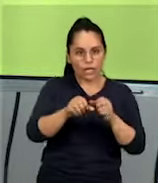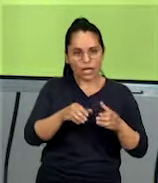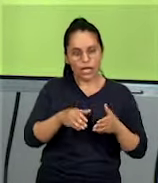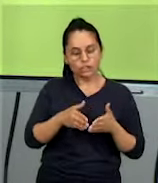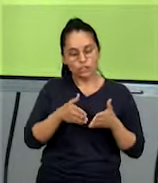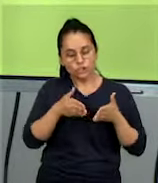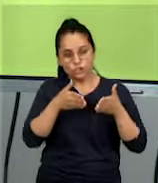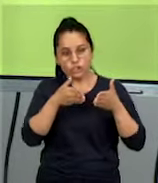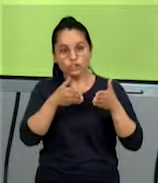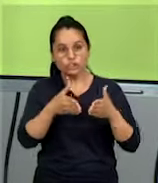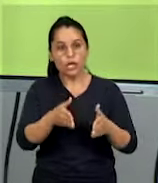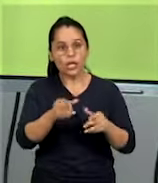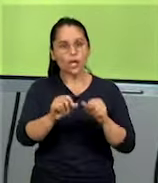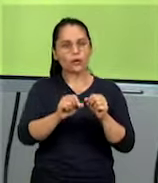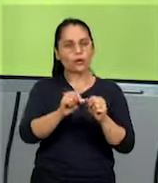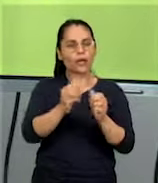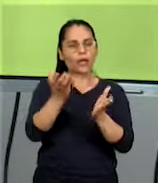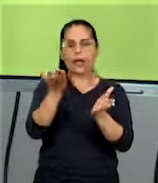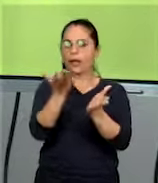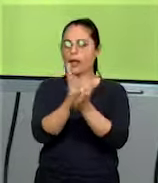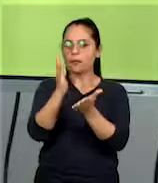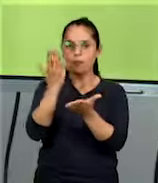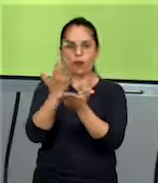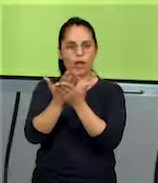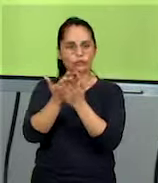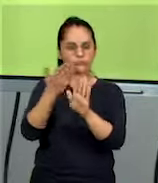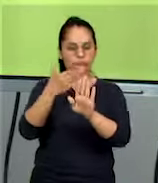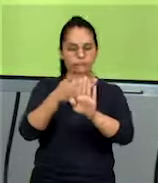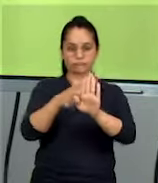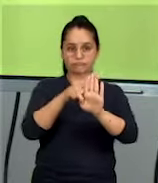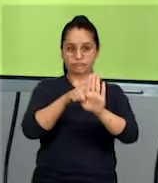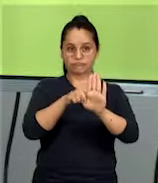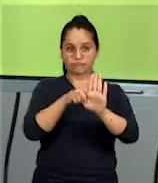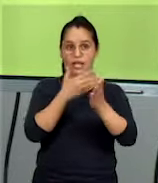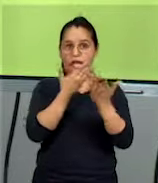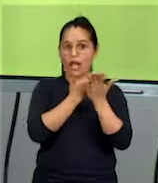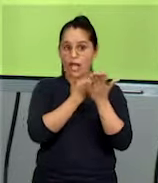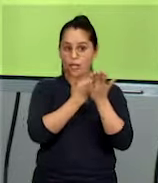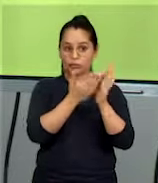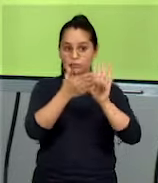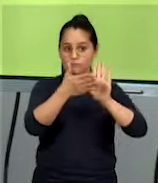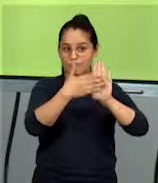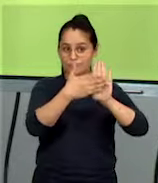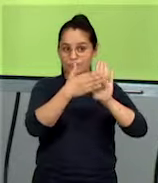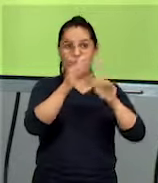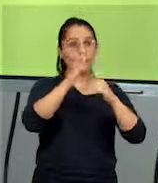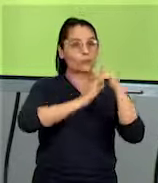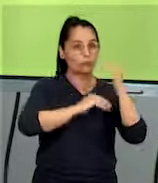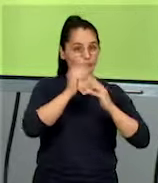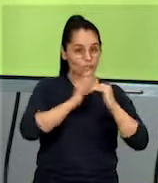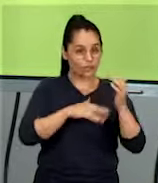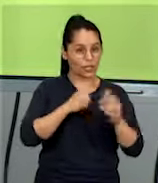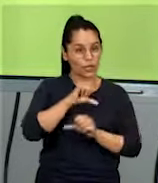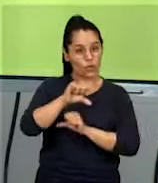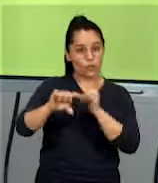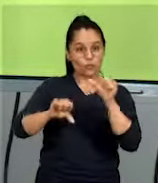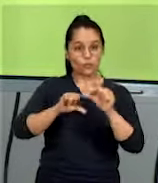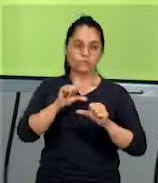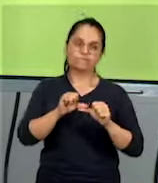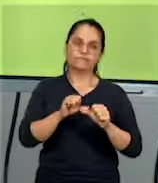dia da formatura e ele deixa de ser um estudante e se torna um profissional. Também é uma mudança na sua vida, uma